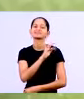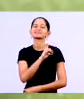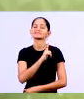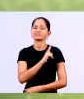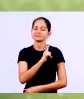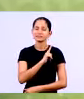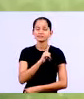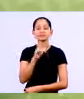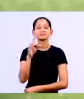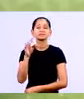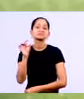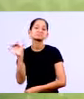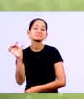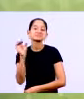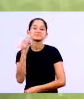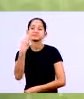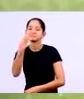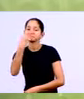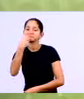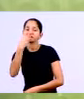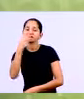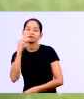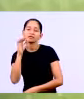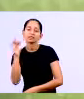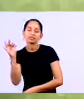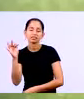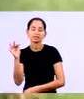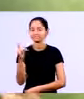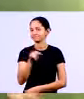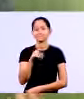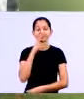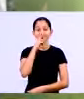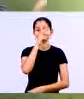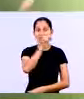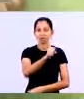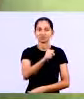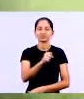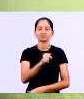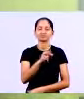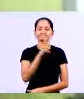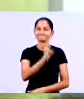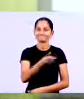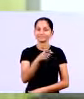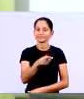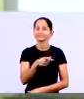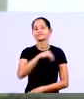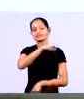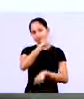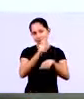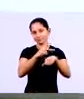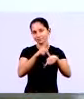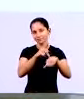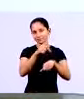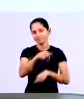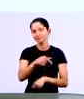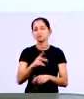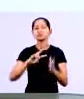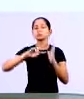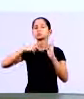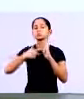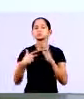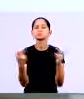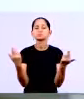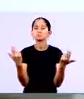dizem acadêmico, mais aberto. Mais aberto. Ok? Mas a pronúncia nossa é a mesma coisa, não mudou o significado